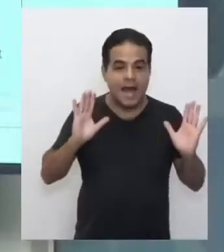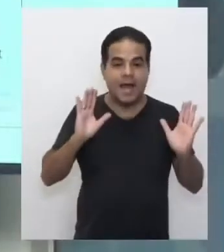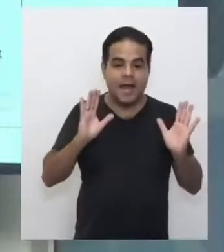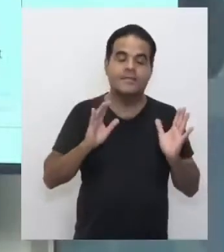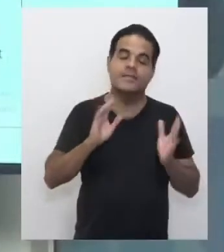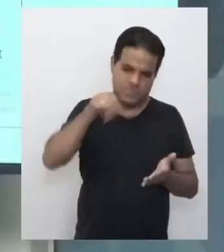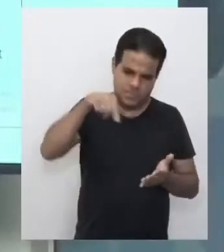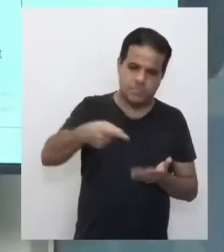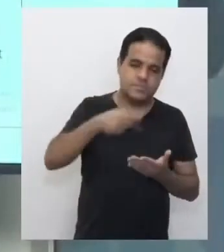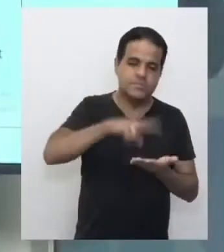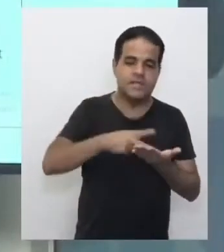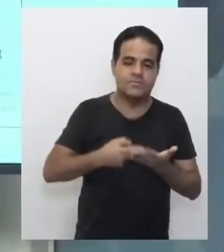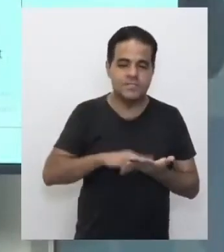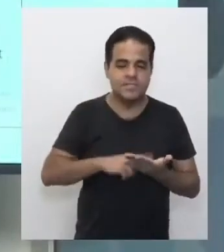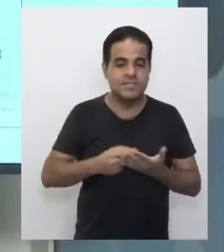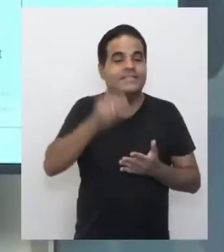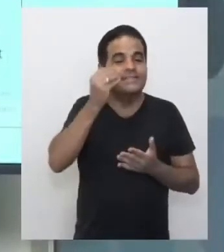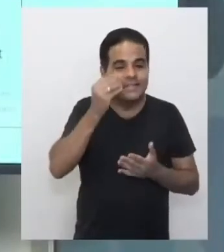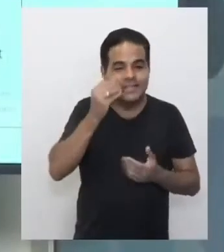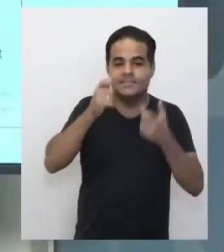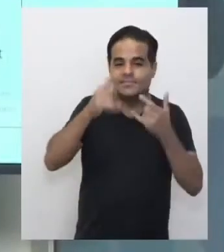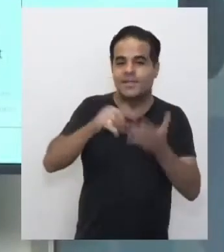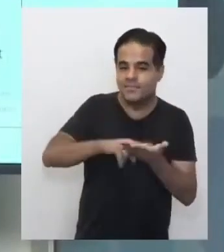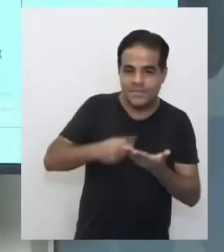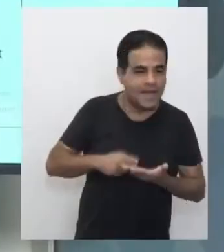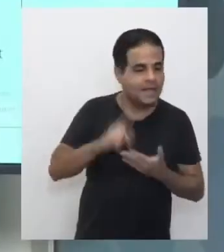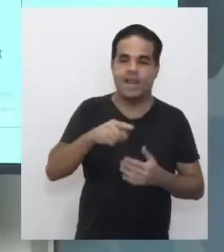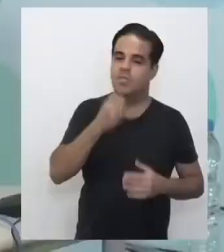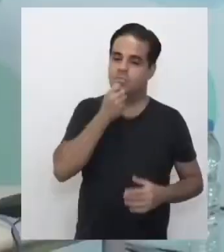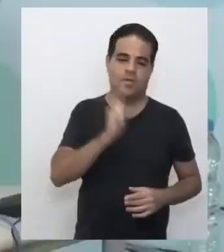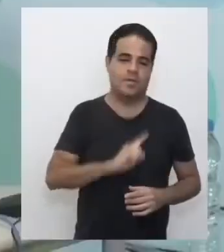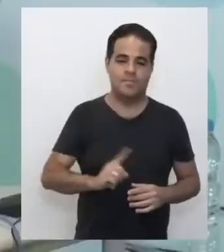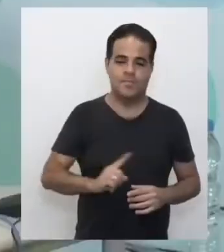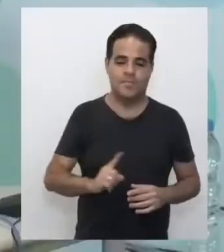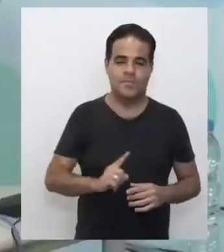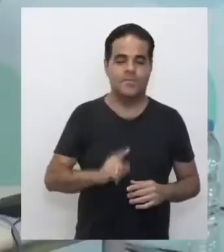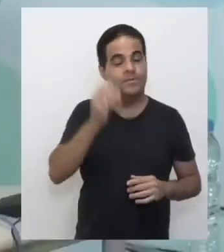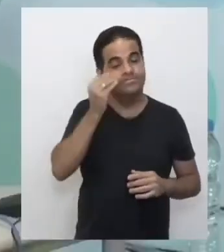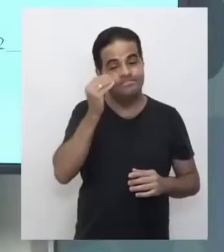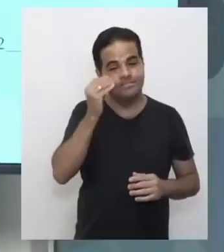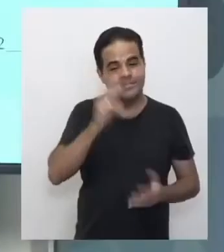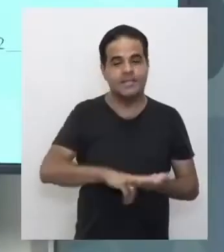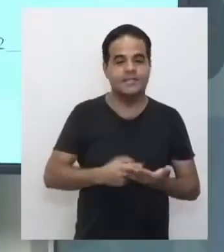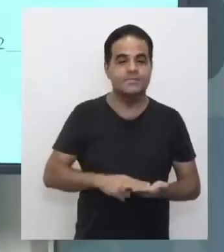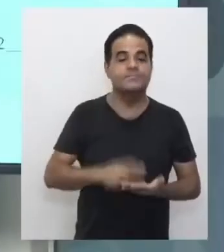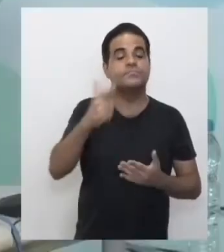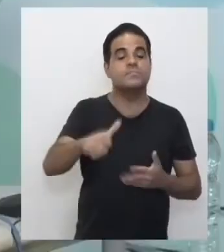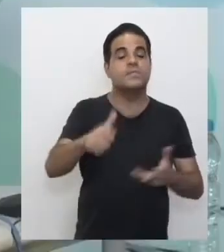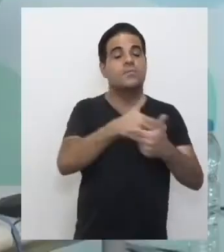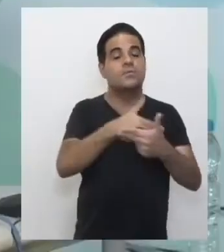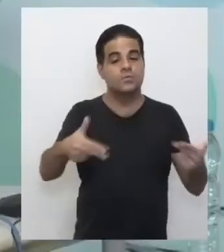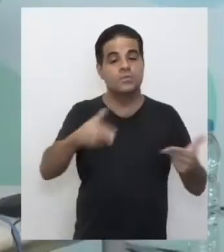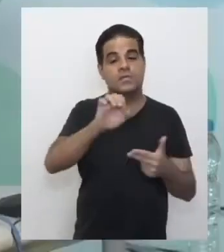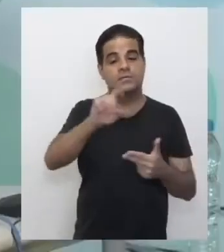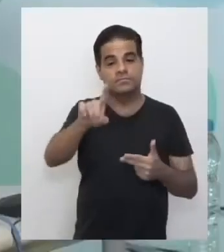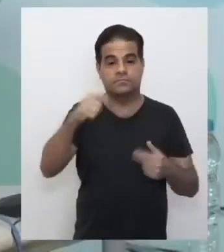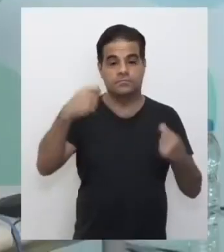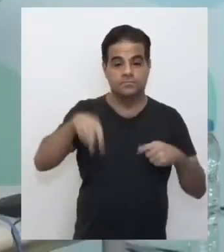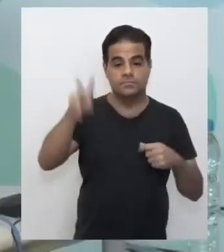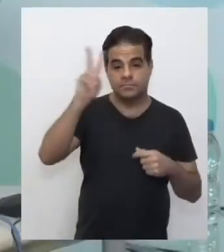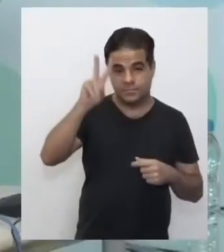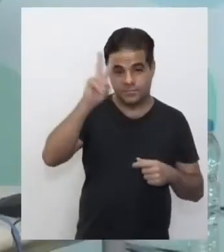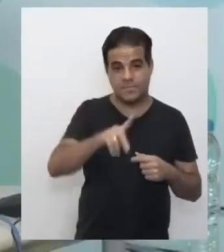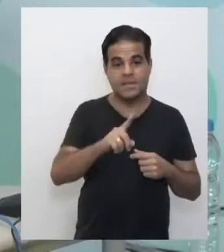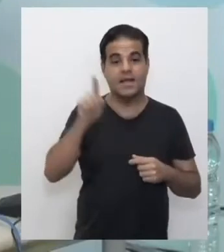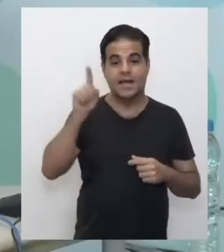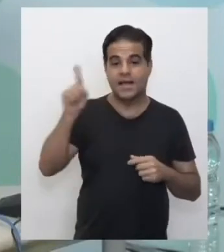porque se você tem que explicar a piada, geralmente ela não é boa, né, João? É, exato. Exatamente. Bom. Uma outra coisa, né, Ed, que a gente tem que lembrar de falar, assim, como